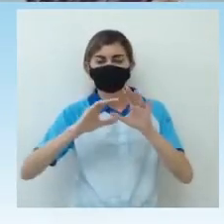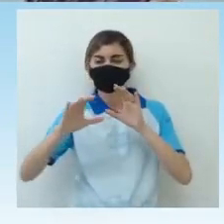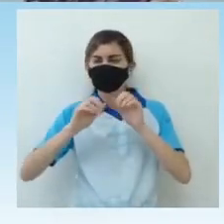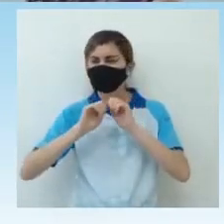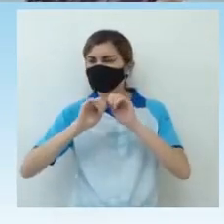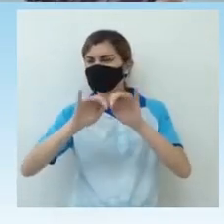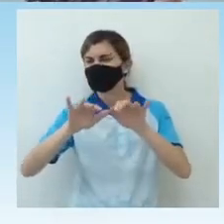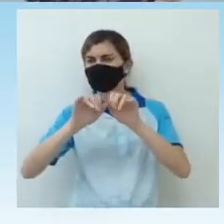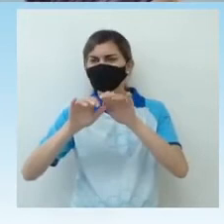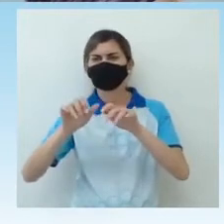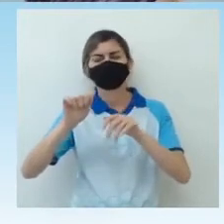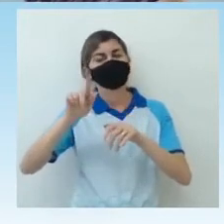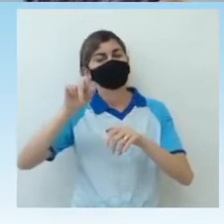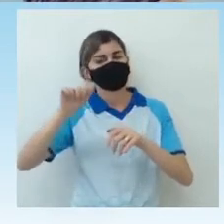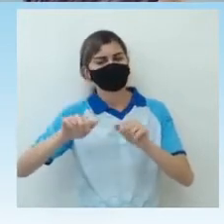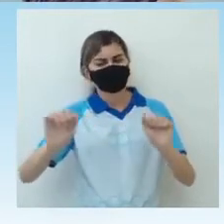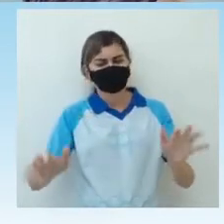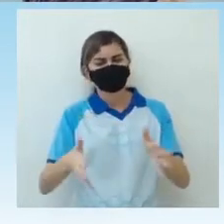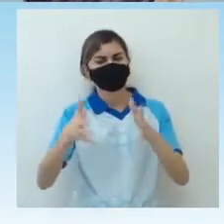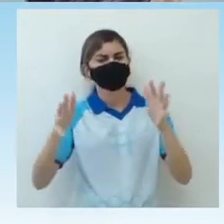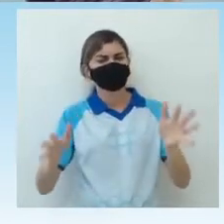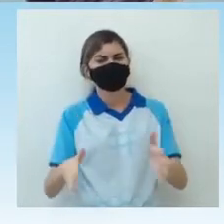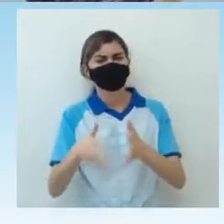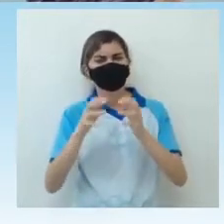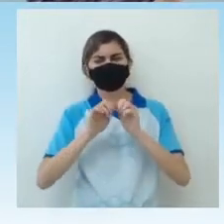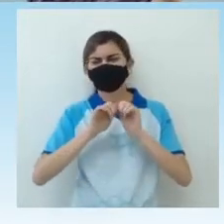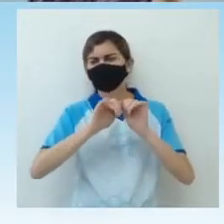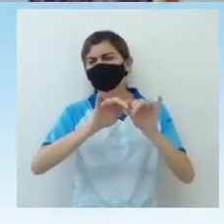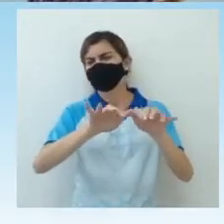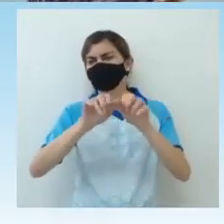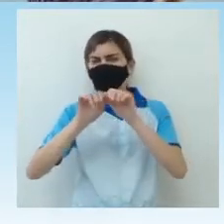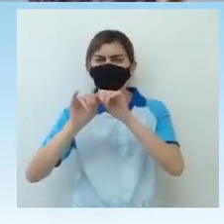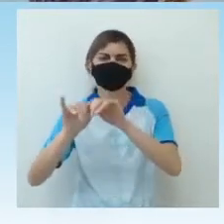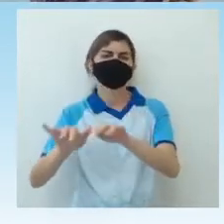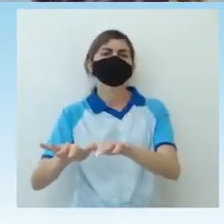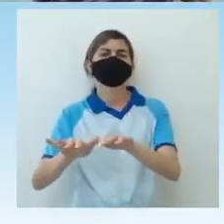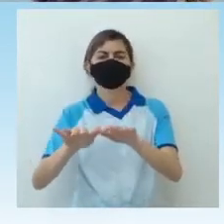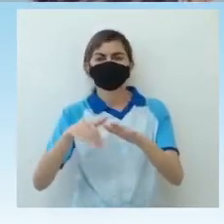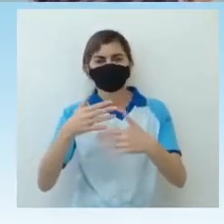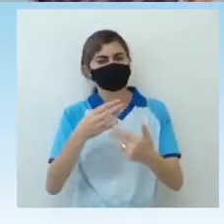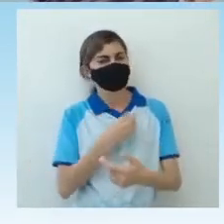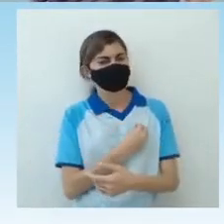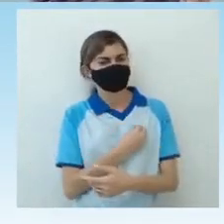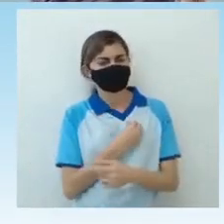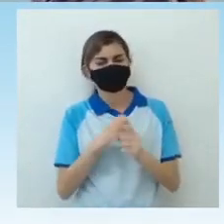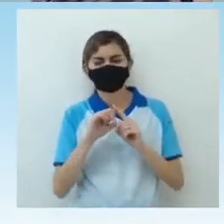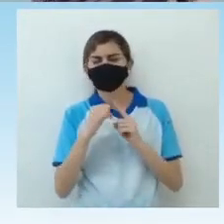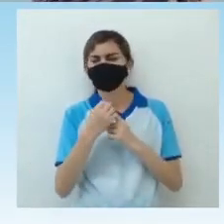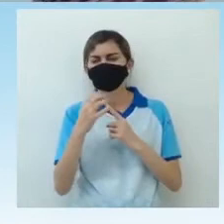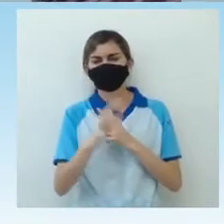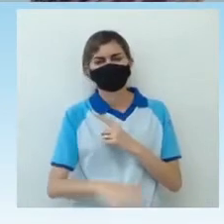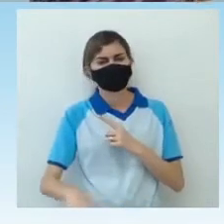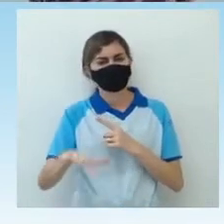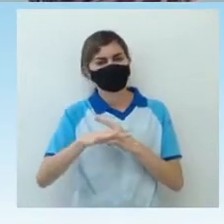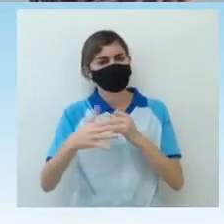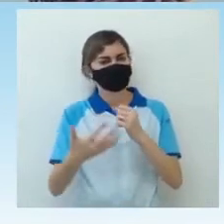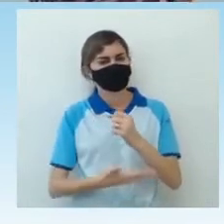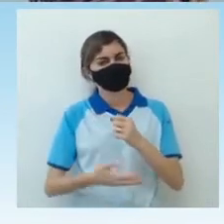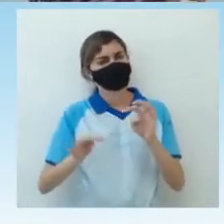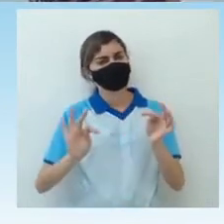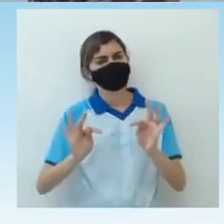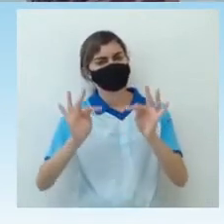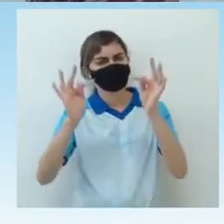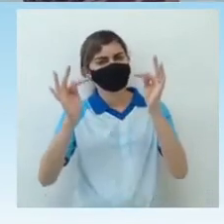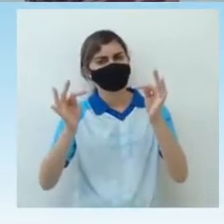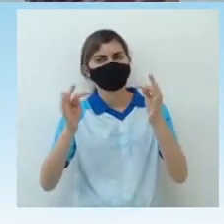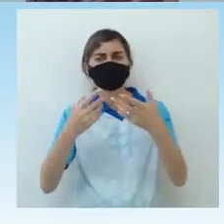massa como agentes potencializadores de difusão, na medida em que vivemos em uma sociedade de base tecnocrática.